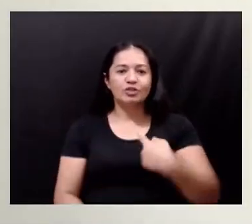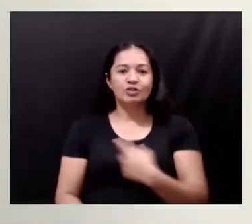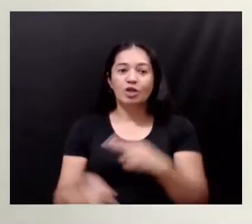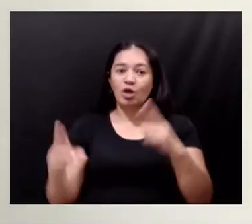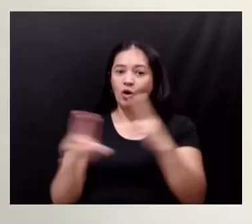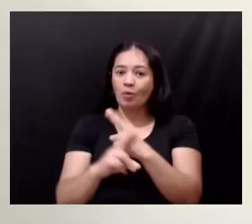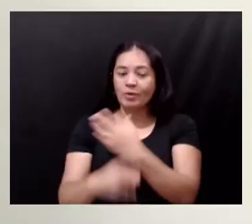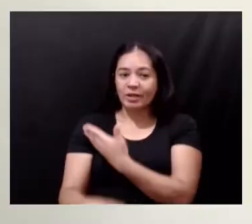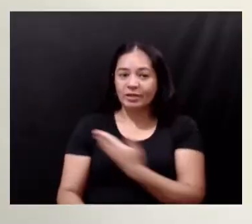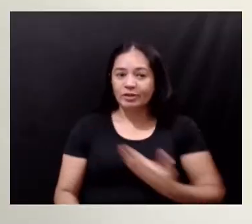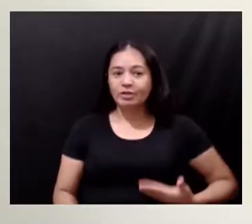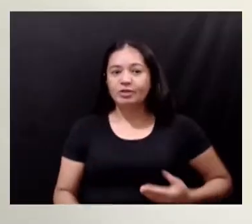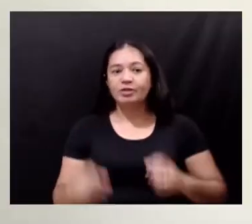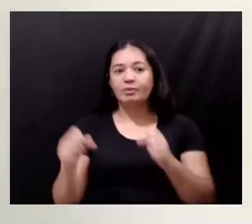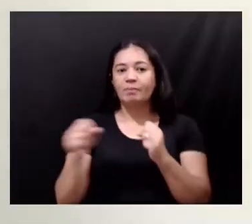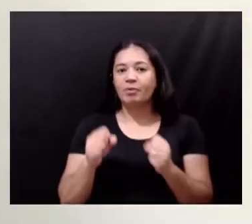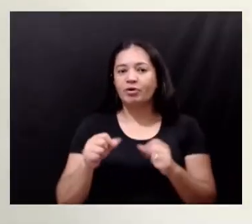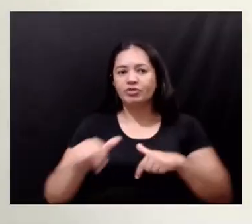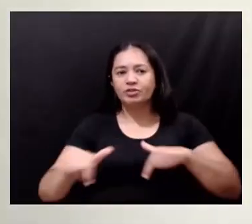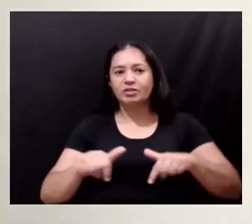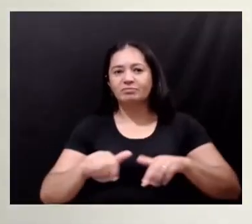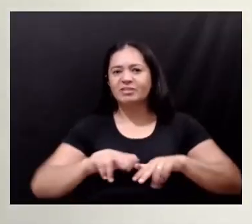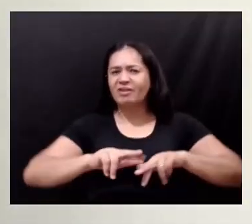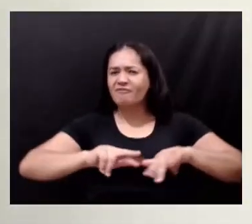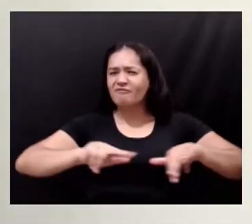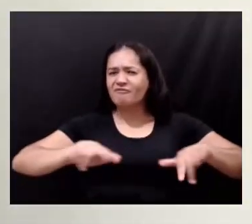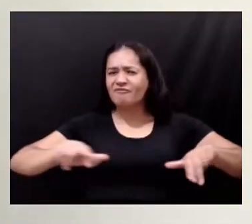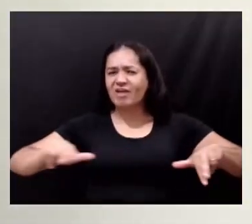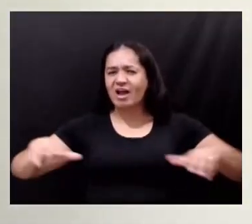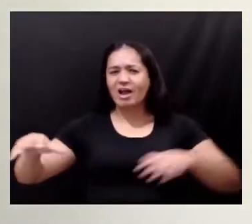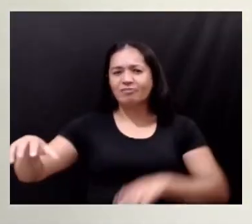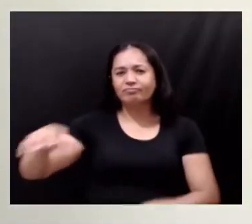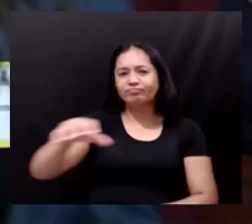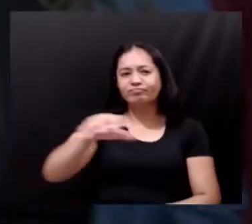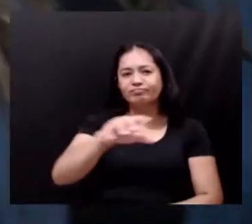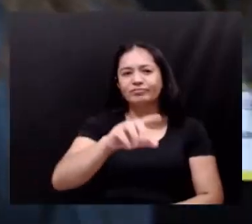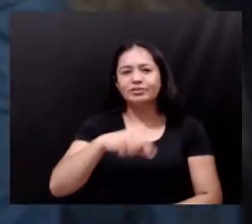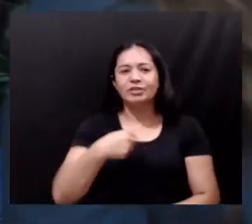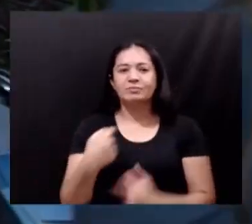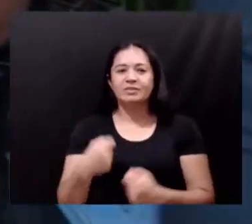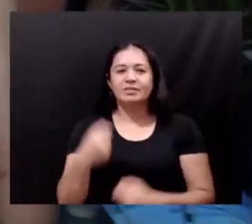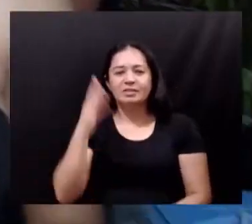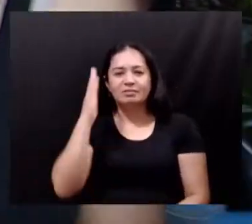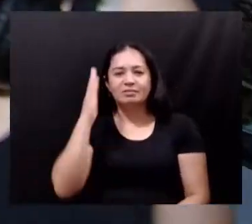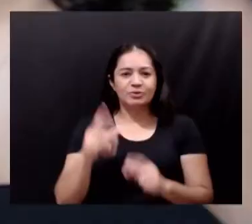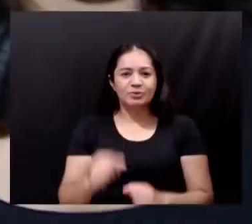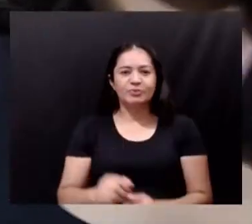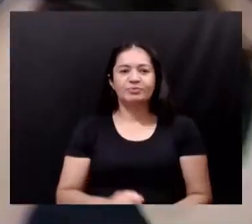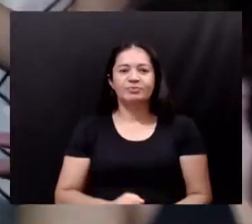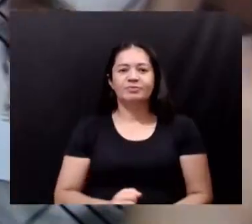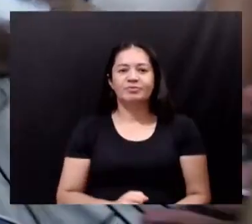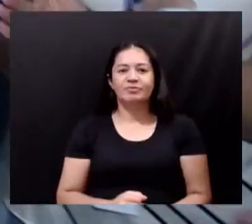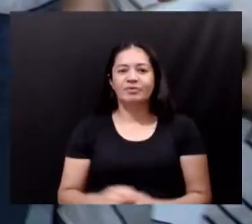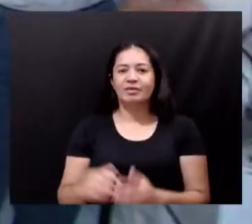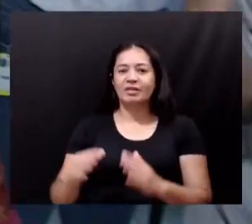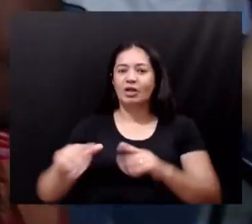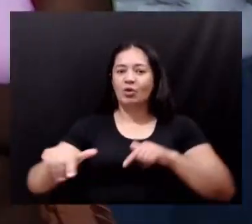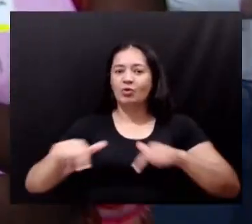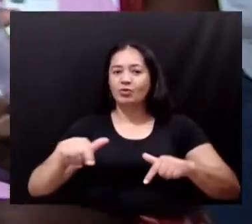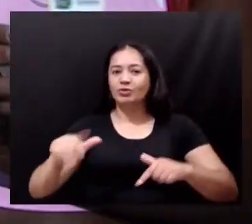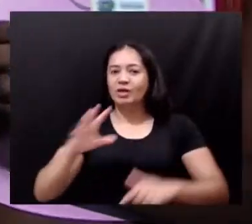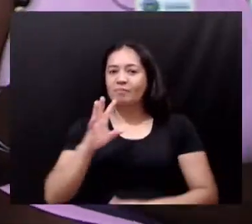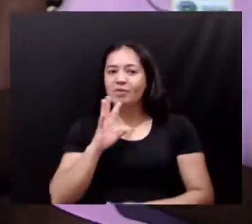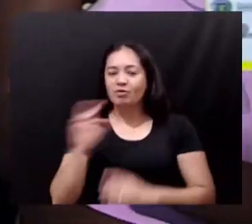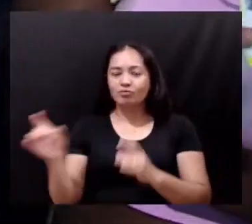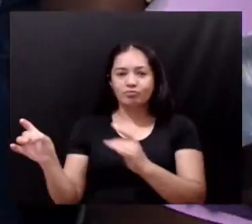leque muito grande. Eu acho essa extrema importante. A gente está a par de todas essas situações. Após conhecerem o trabalho desenvolvido no setor